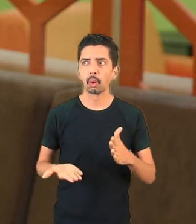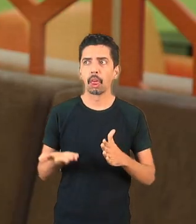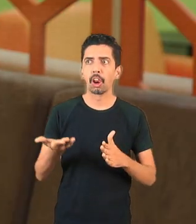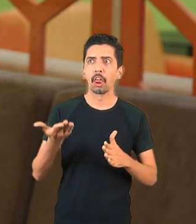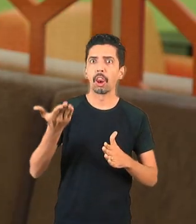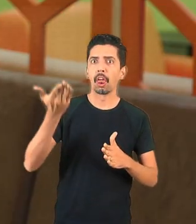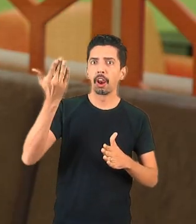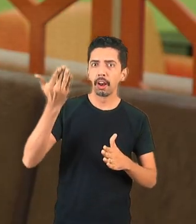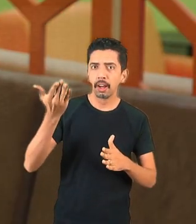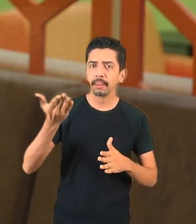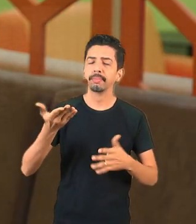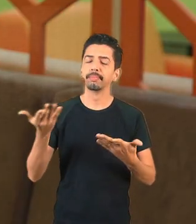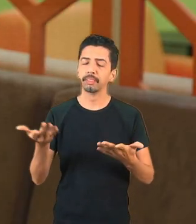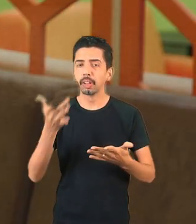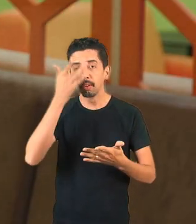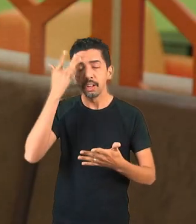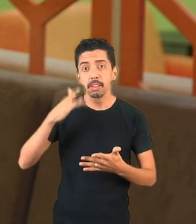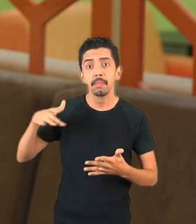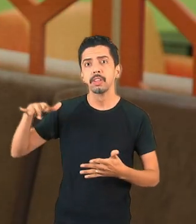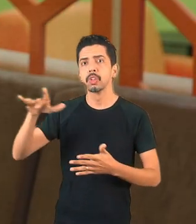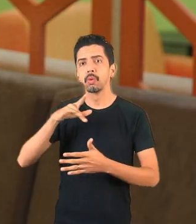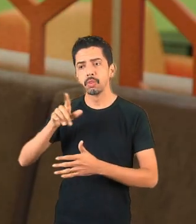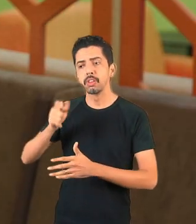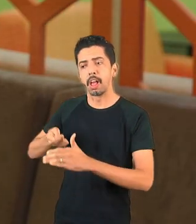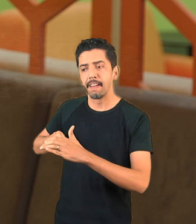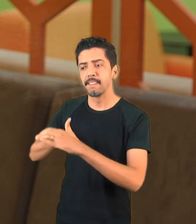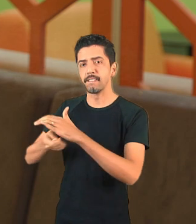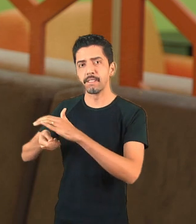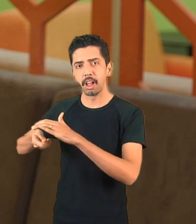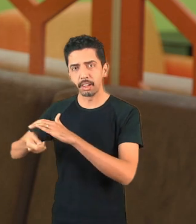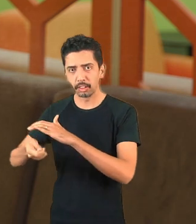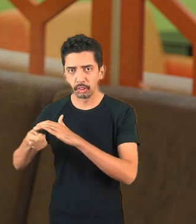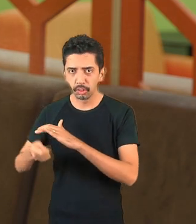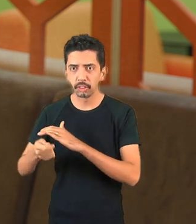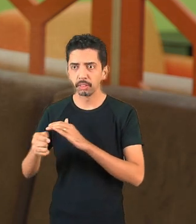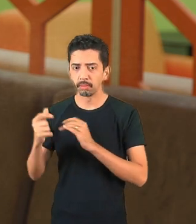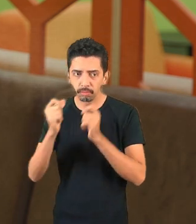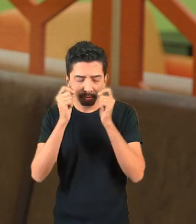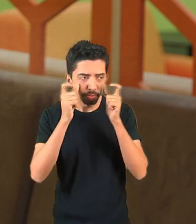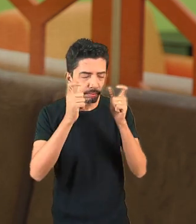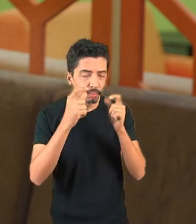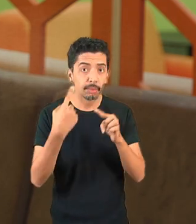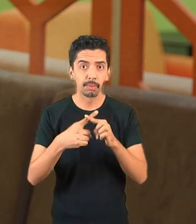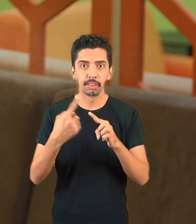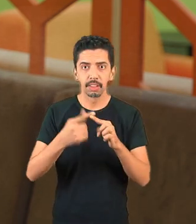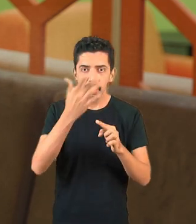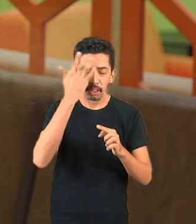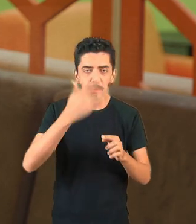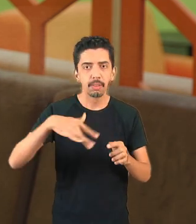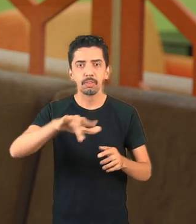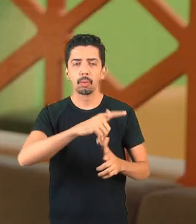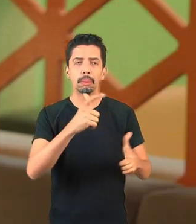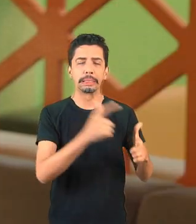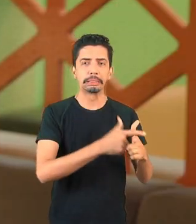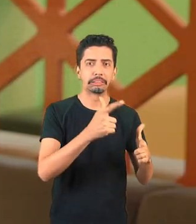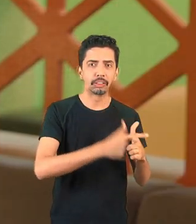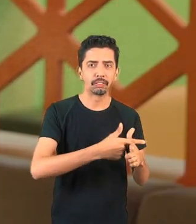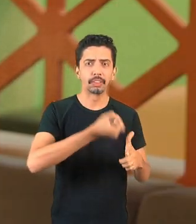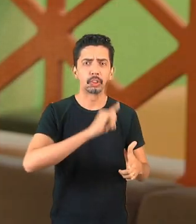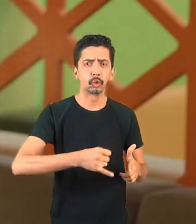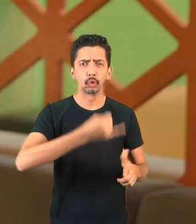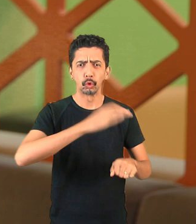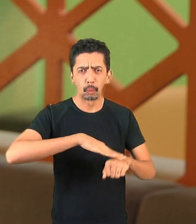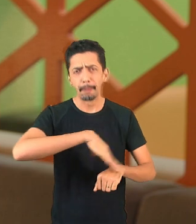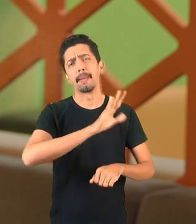alguma chama a atenção daqueles que são investidores, porque aqueles que são os pagadores, os endividados, vão